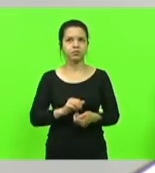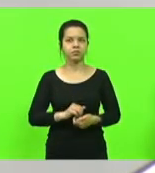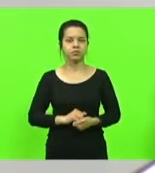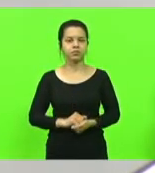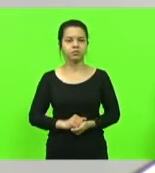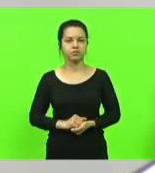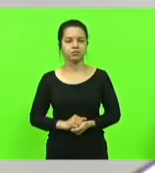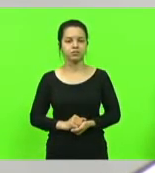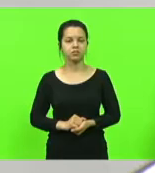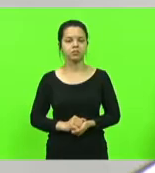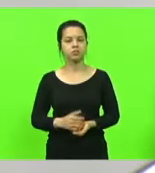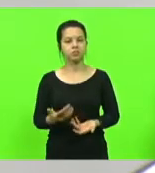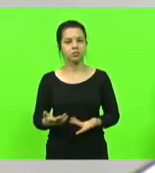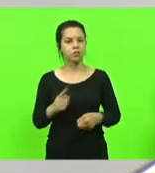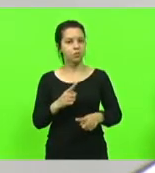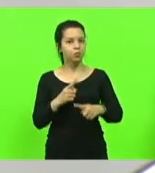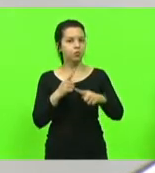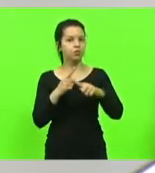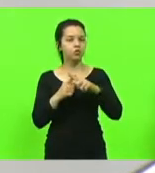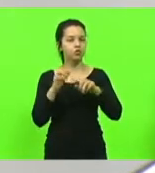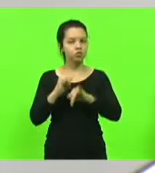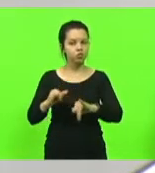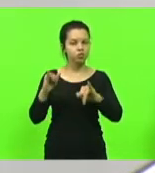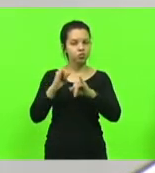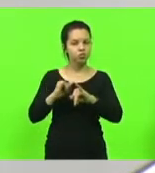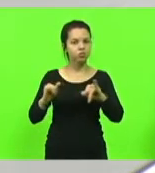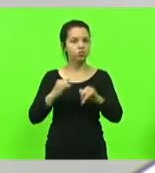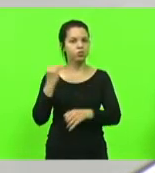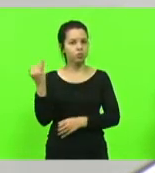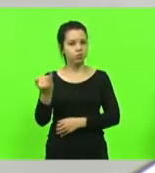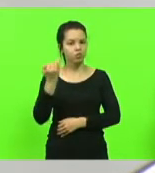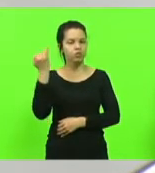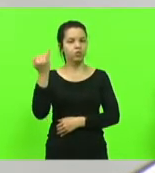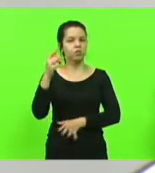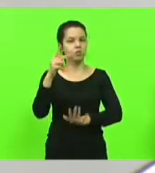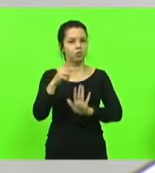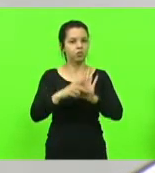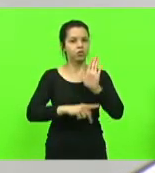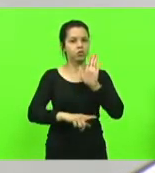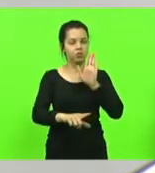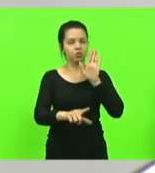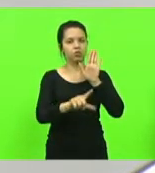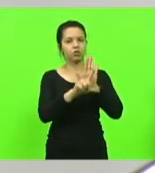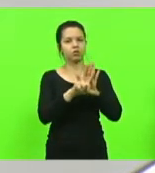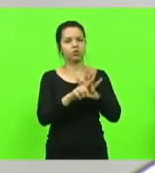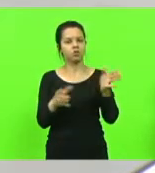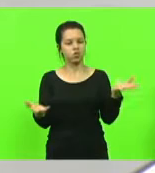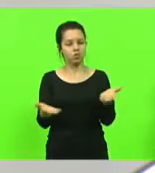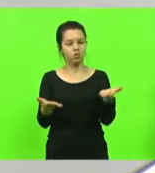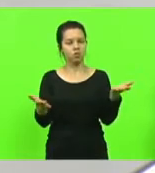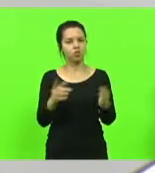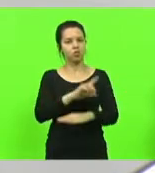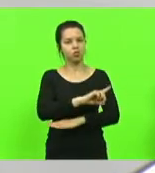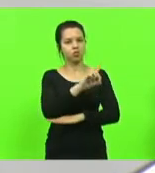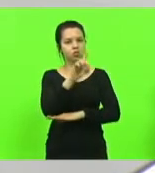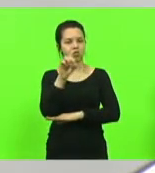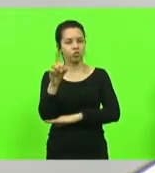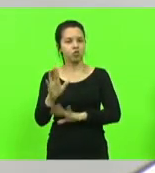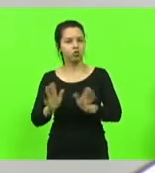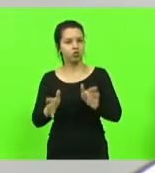ao aspecto positivo e da importância que tem esse projeto de lei. Hoje, durante todo o dia,